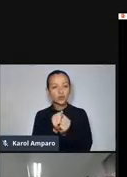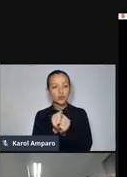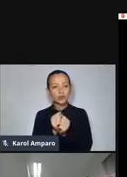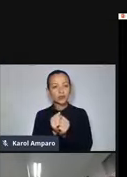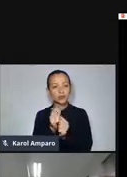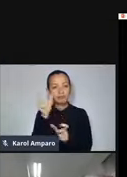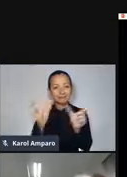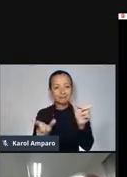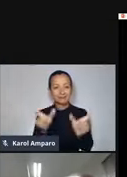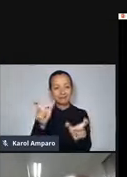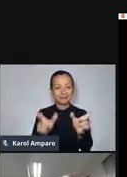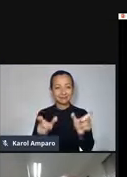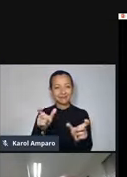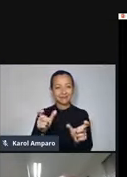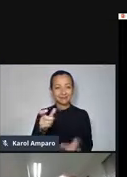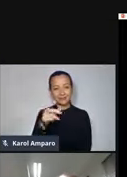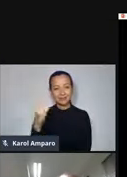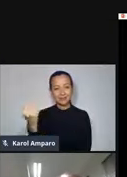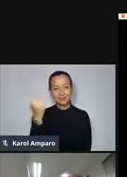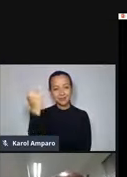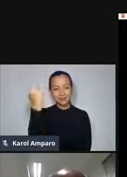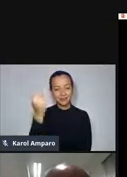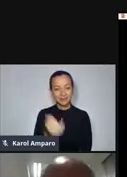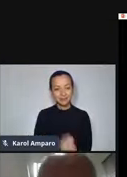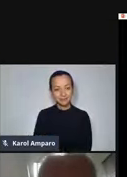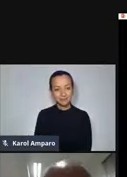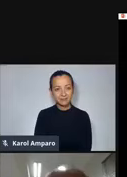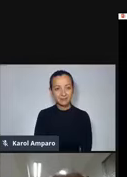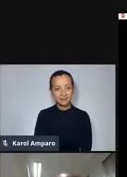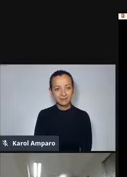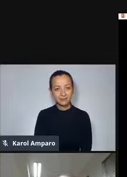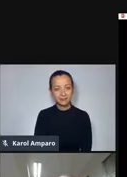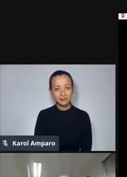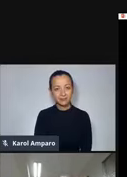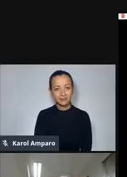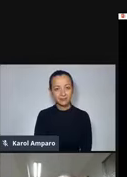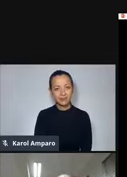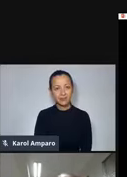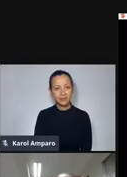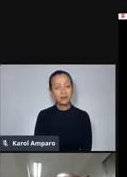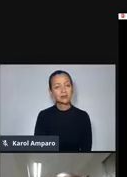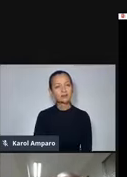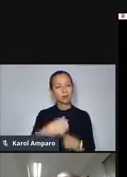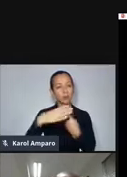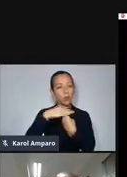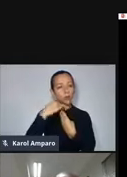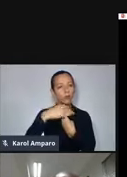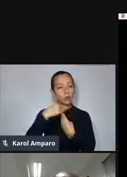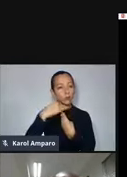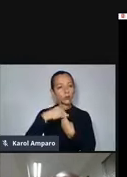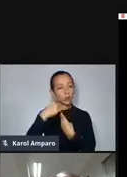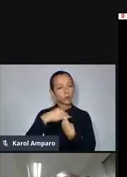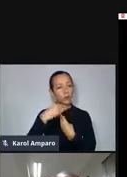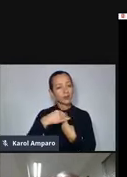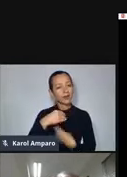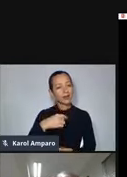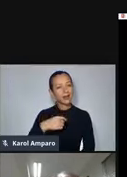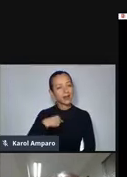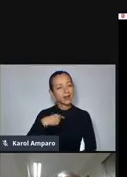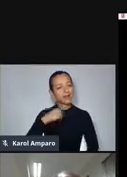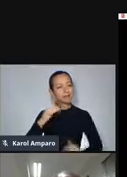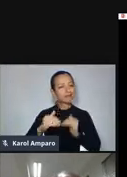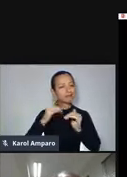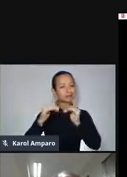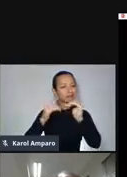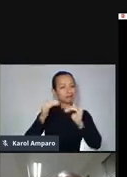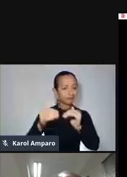esses grandes nomes, né, e que realmente fizeram com que eu melhorasse cada vez mais, né, e